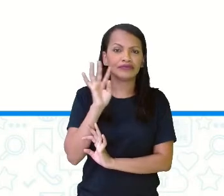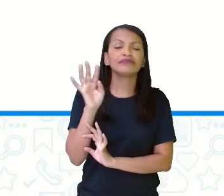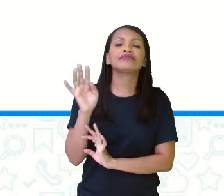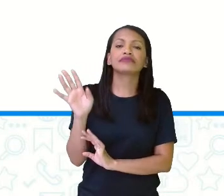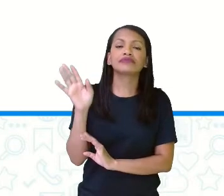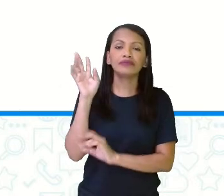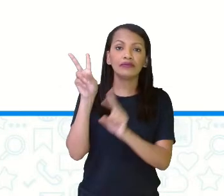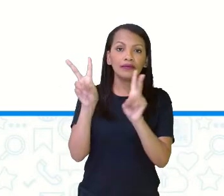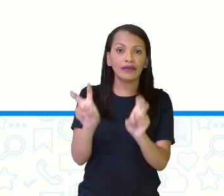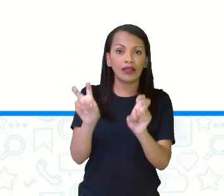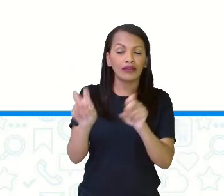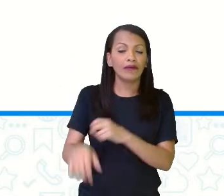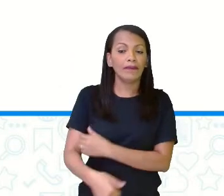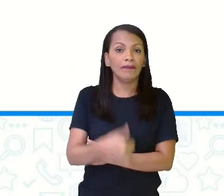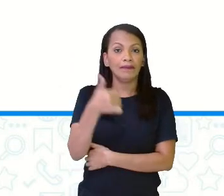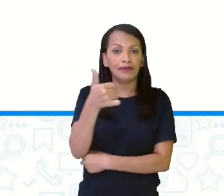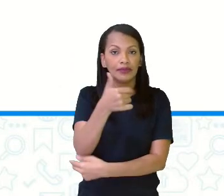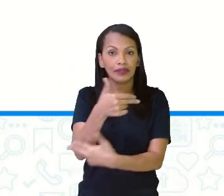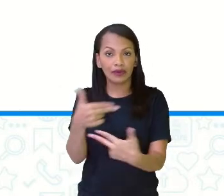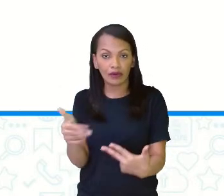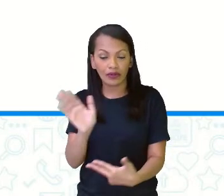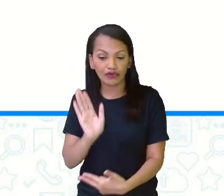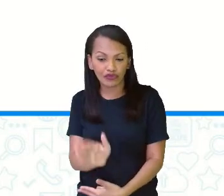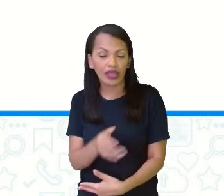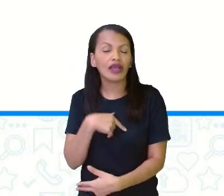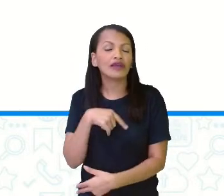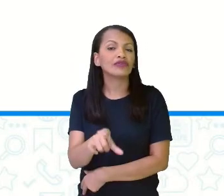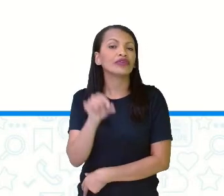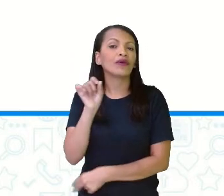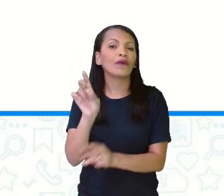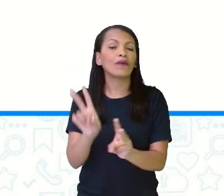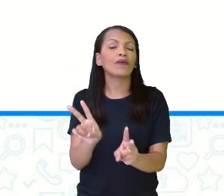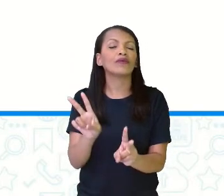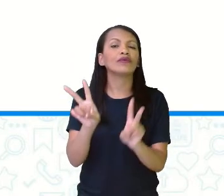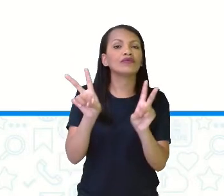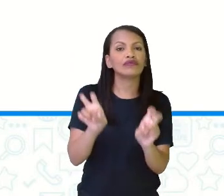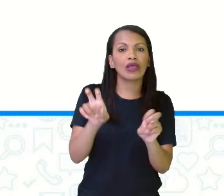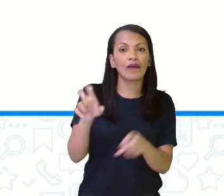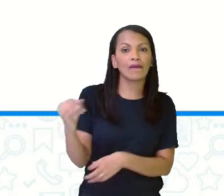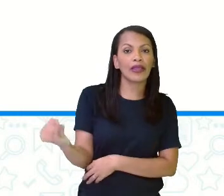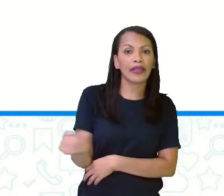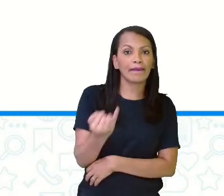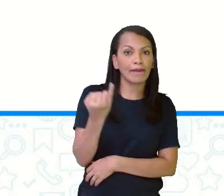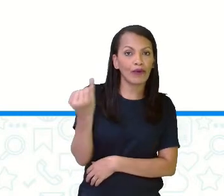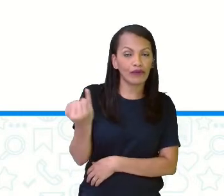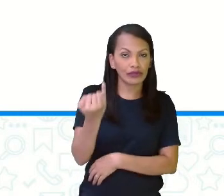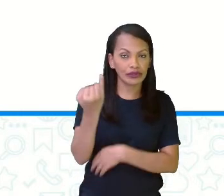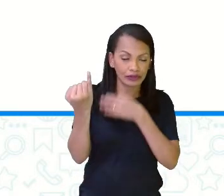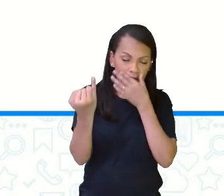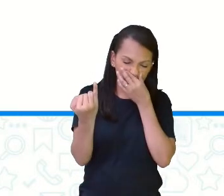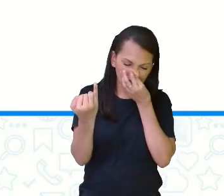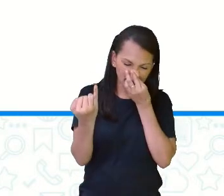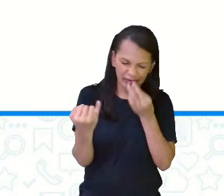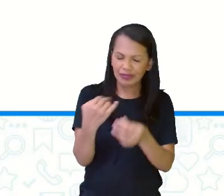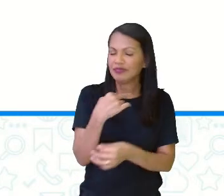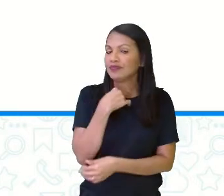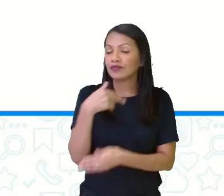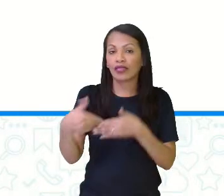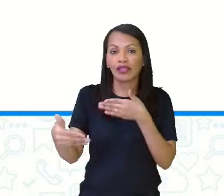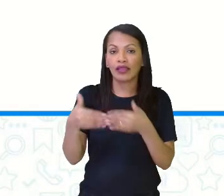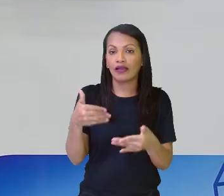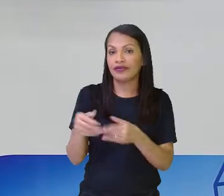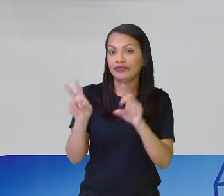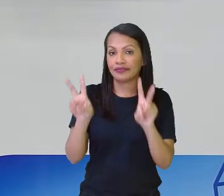sabendo, primeira coisa, você precisa escolher um tema importante, um tema de relevância, tá? Não pode ser qualquer tema, um